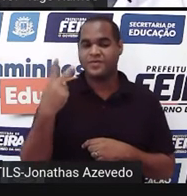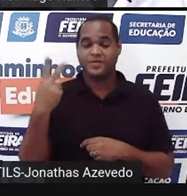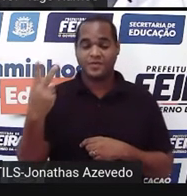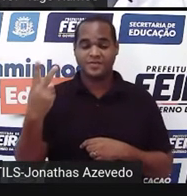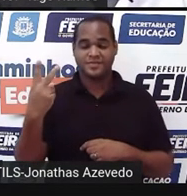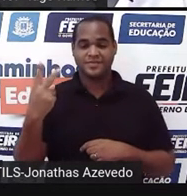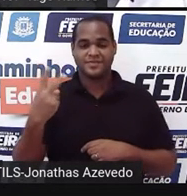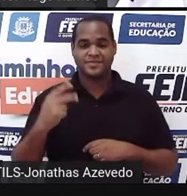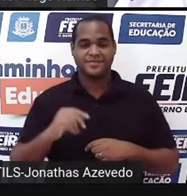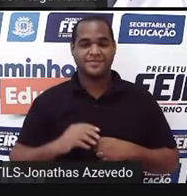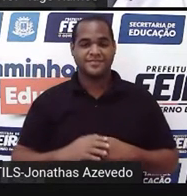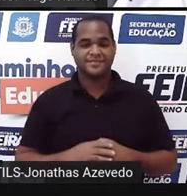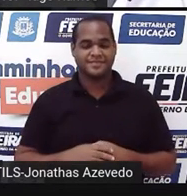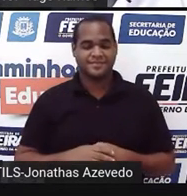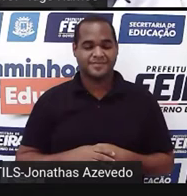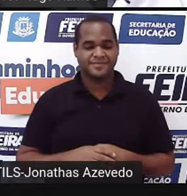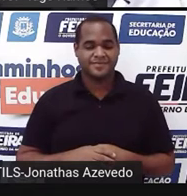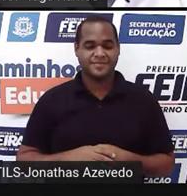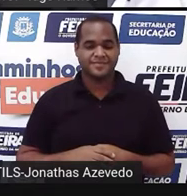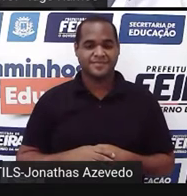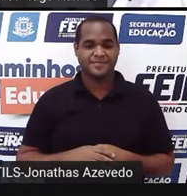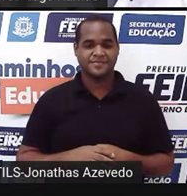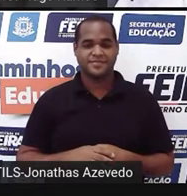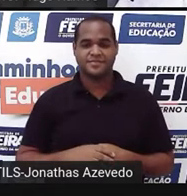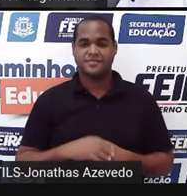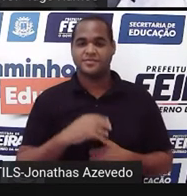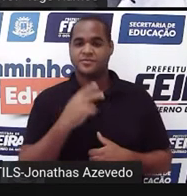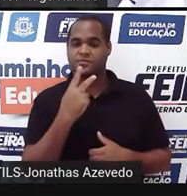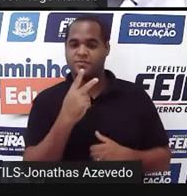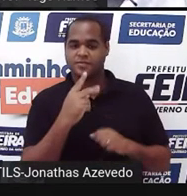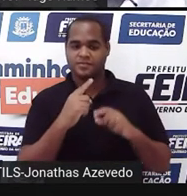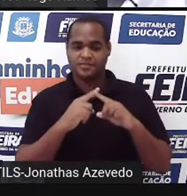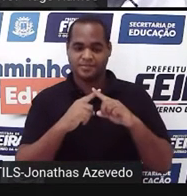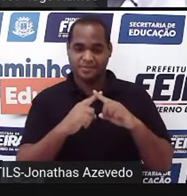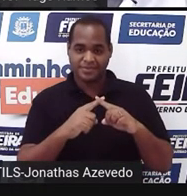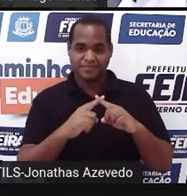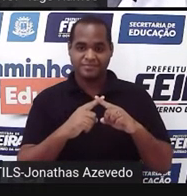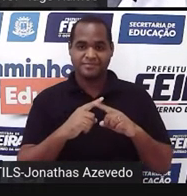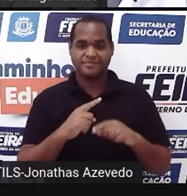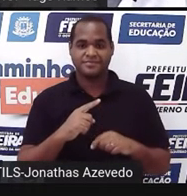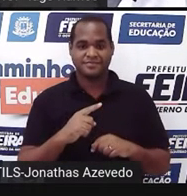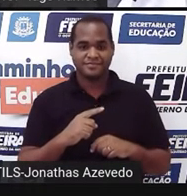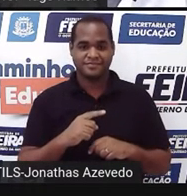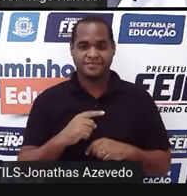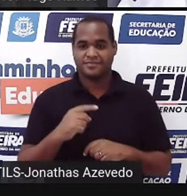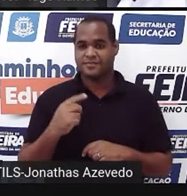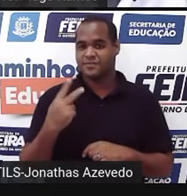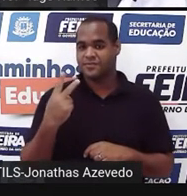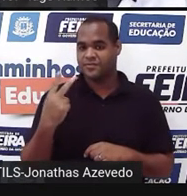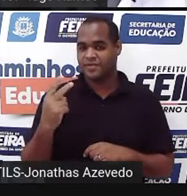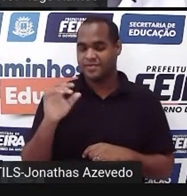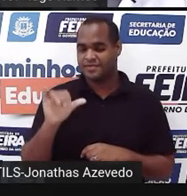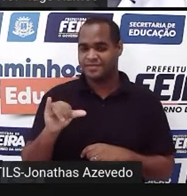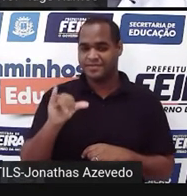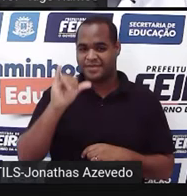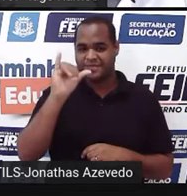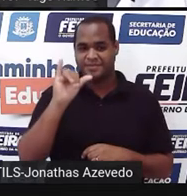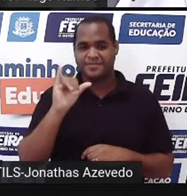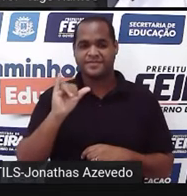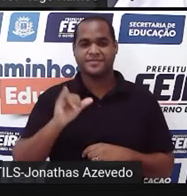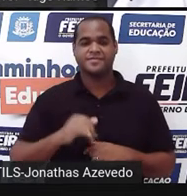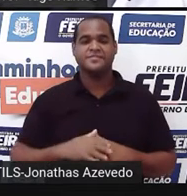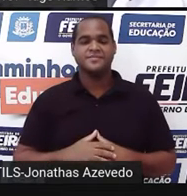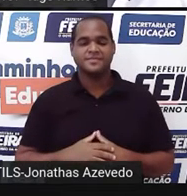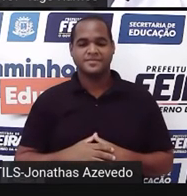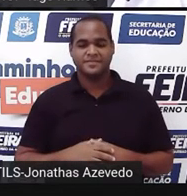B 22 onde o primeiro dois é um valor sugerido para y